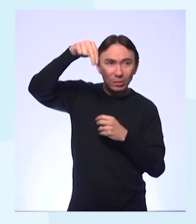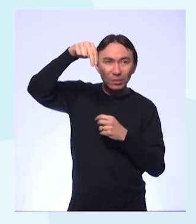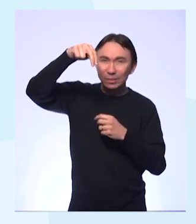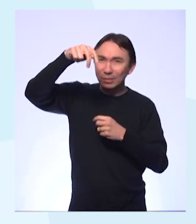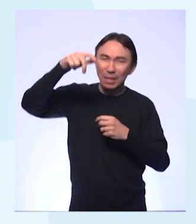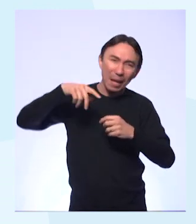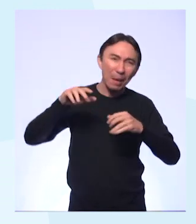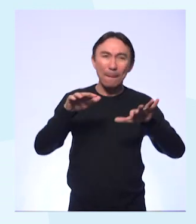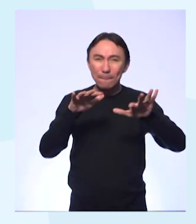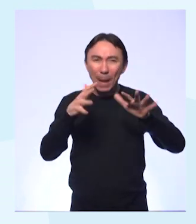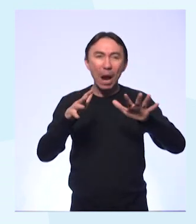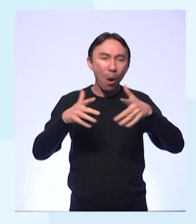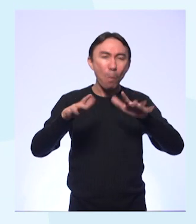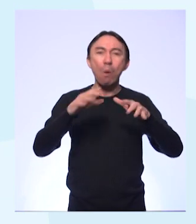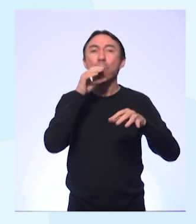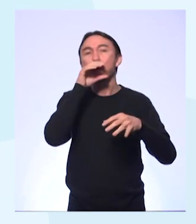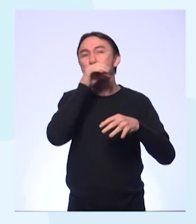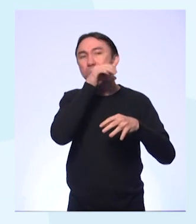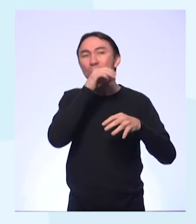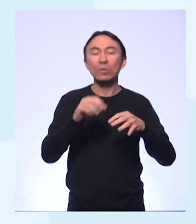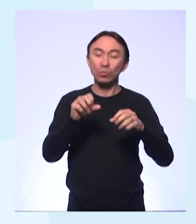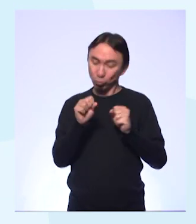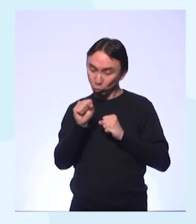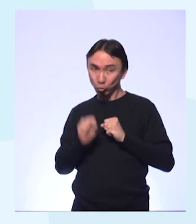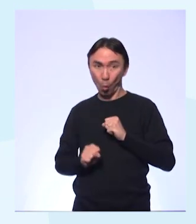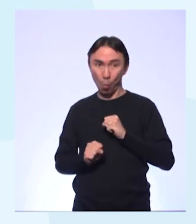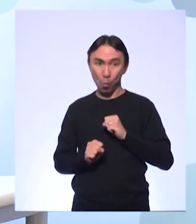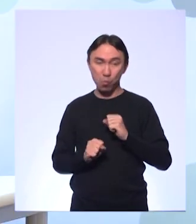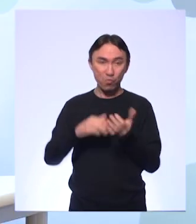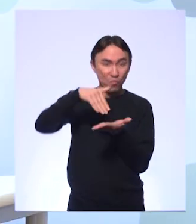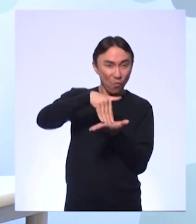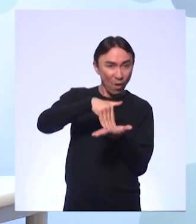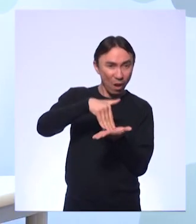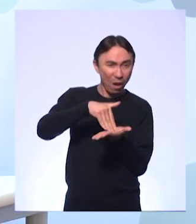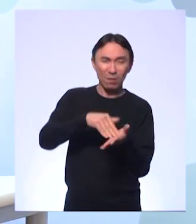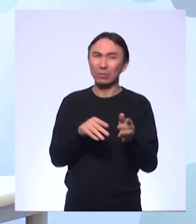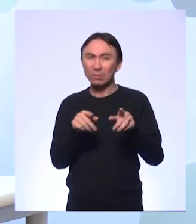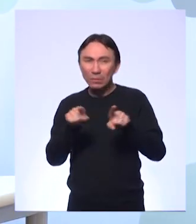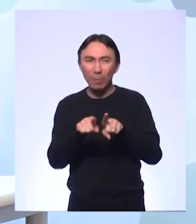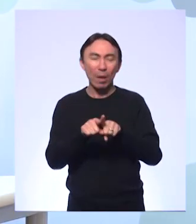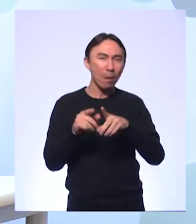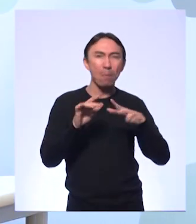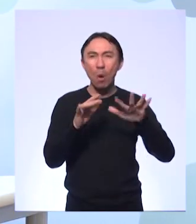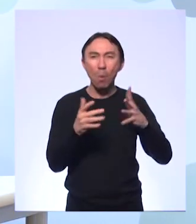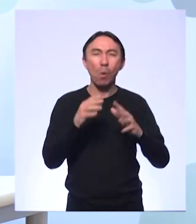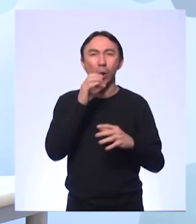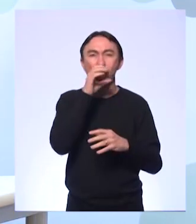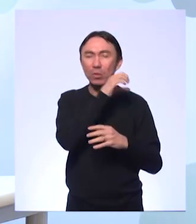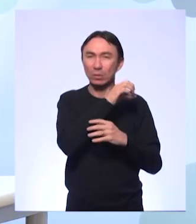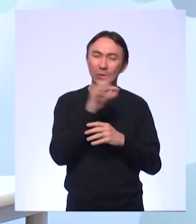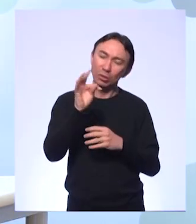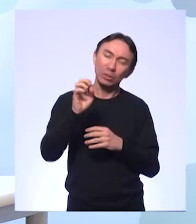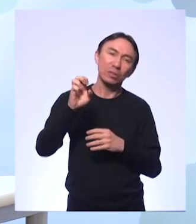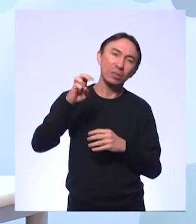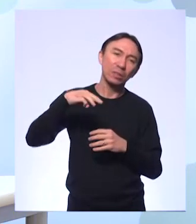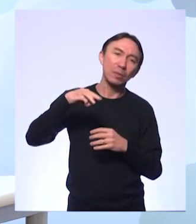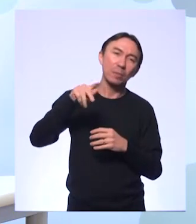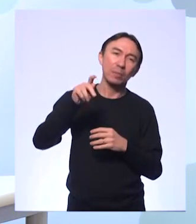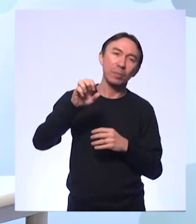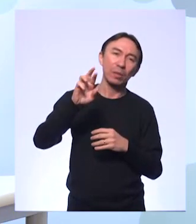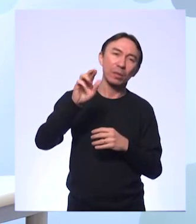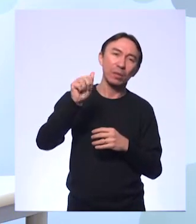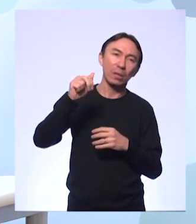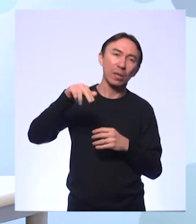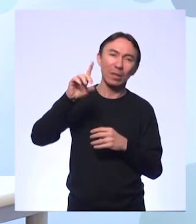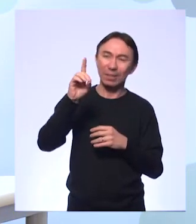uma região temperada. É como eu falei numa aula anterior, né, professora? Se a gente pegar a África, dobrar no meio